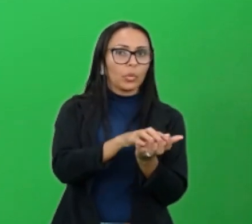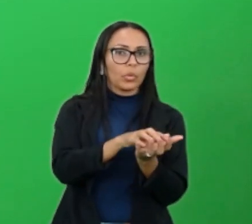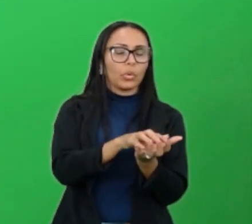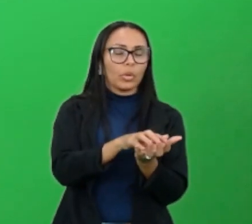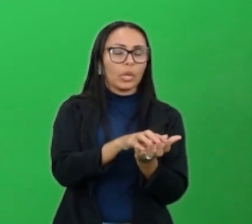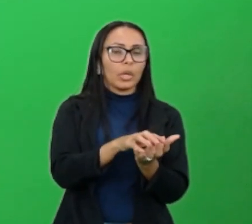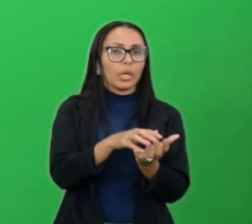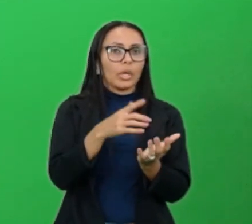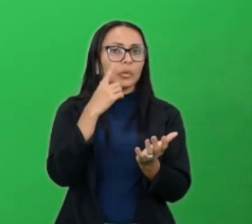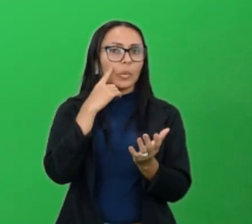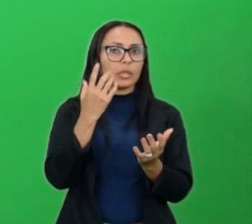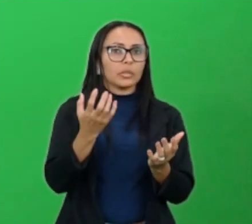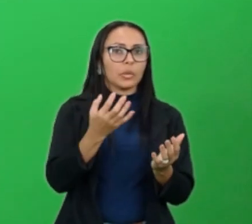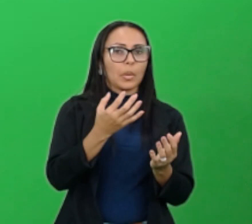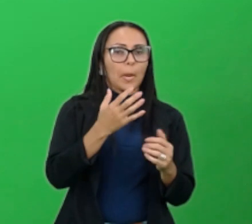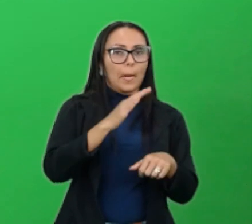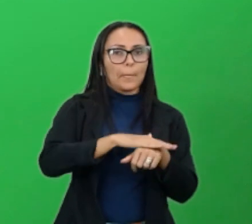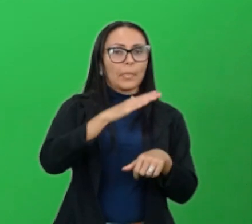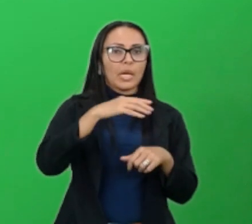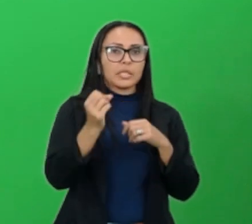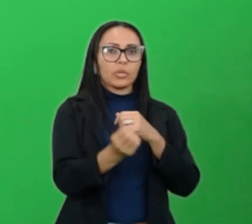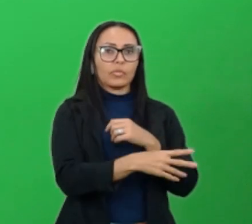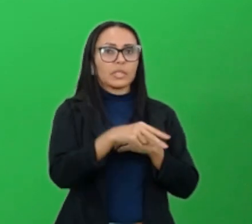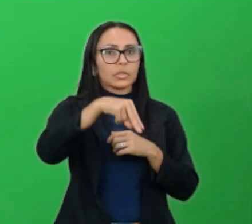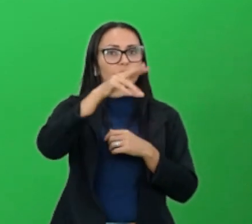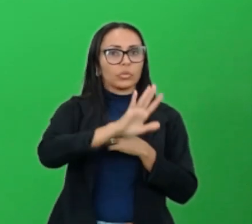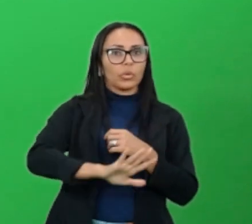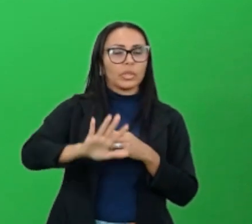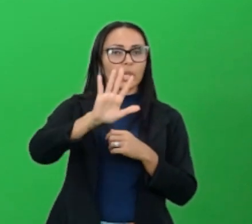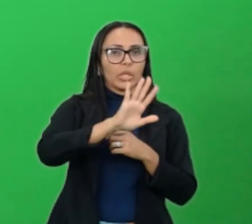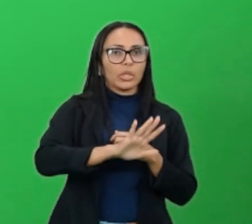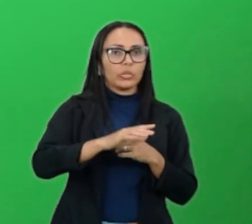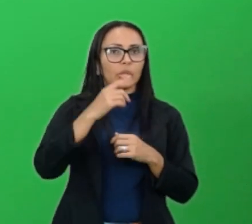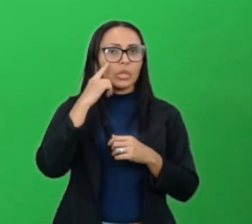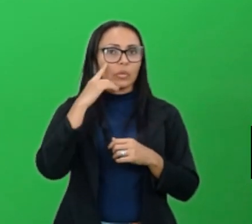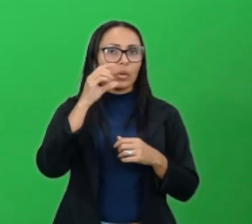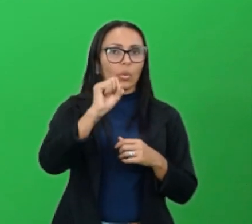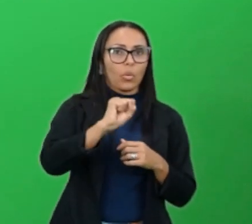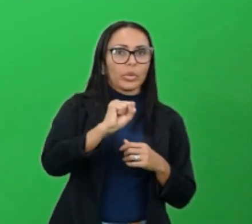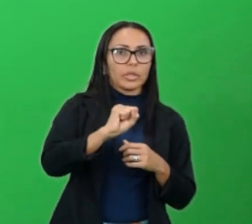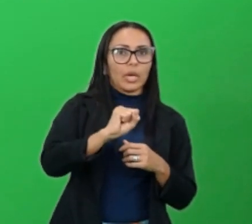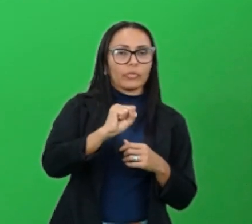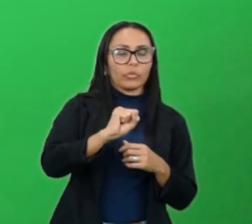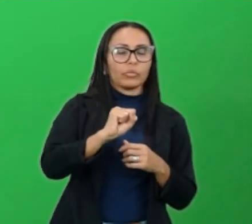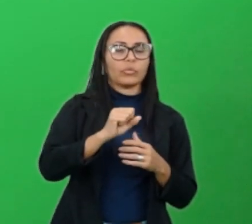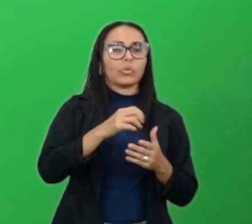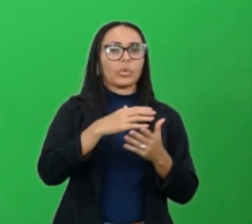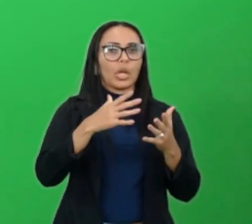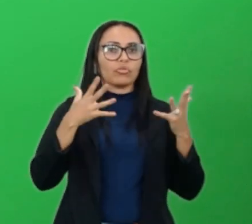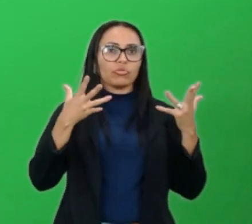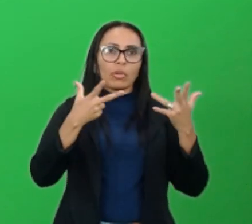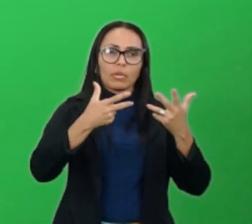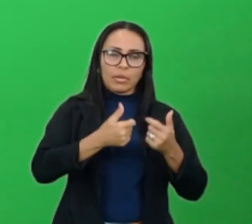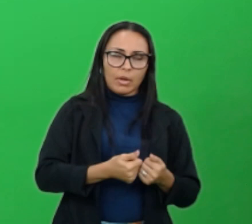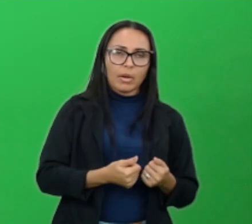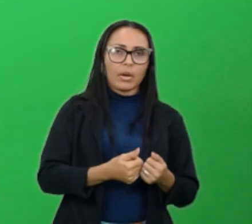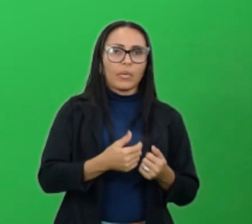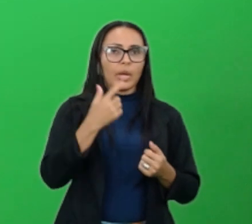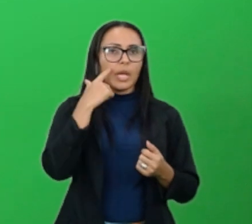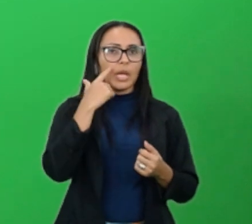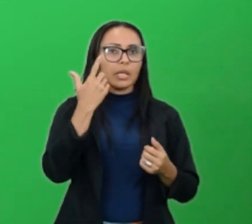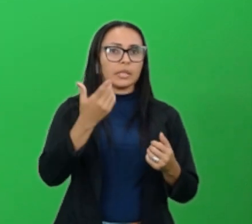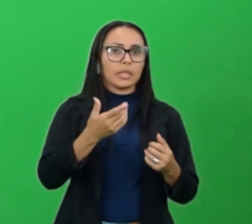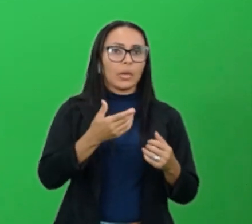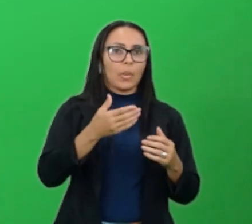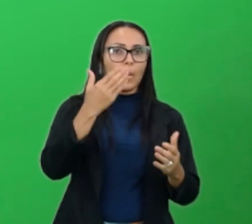estado mais inovador do Nordeste, tá? Ocupando o 8º lugar geral, né? Estando atrás apenas dos estados que eu